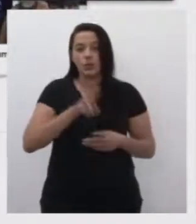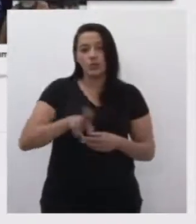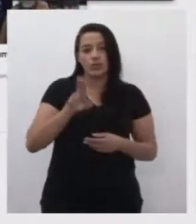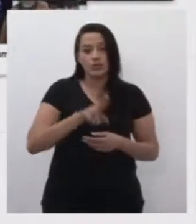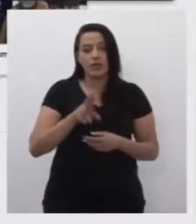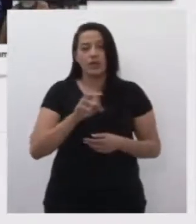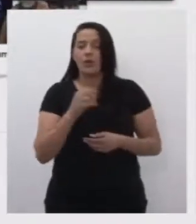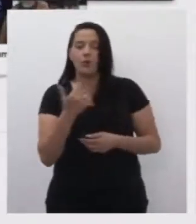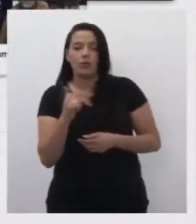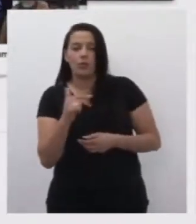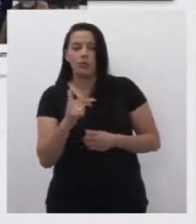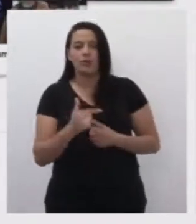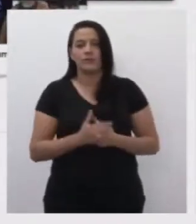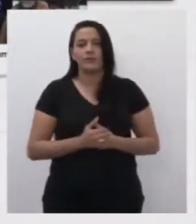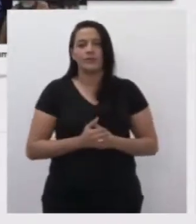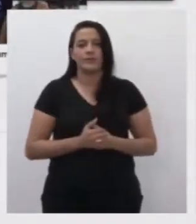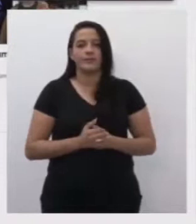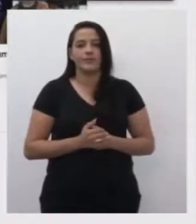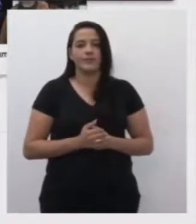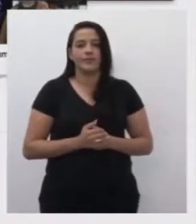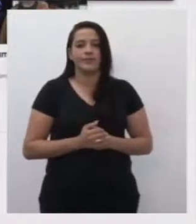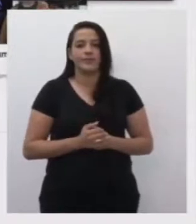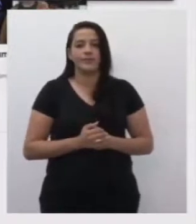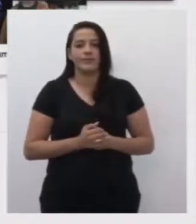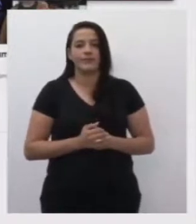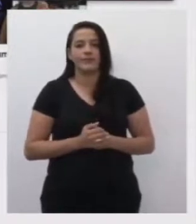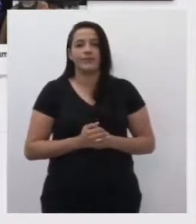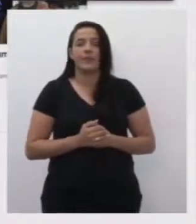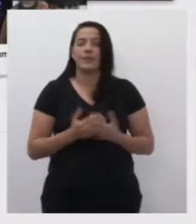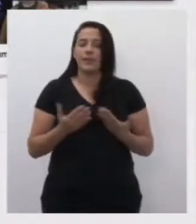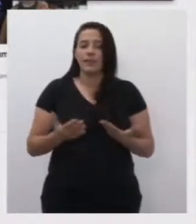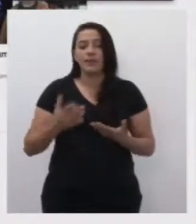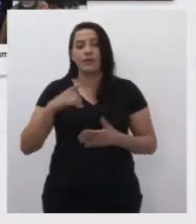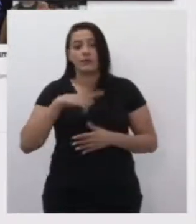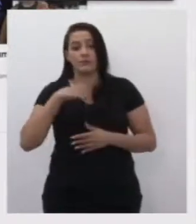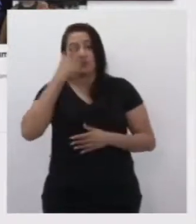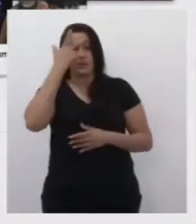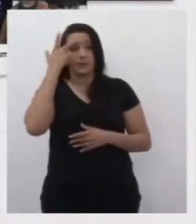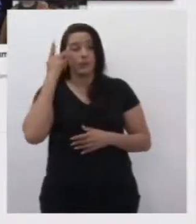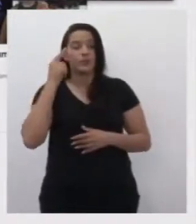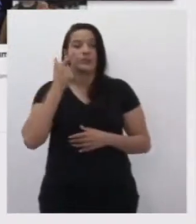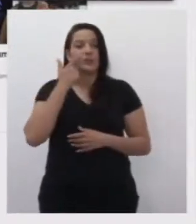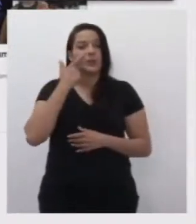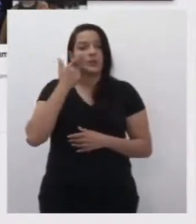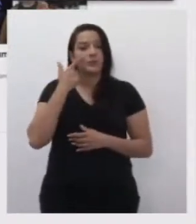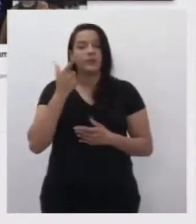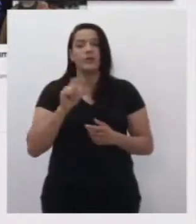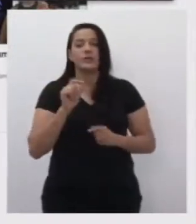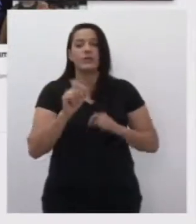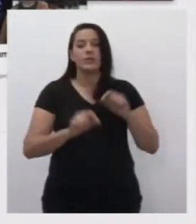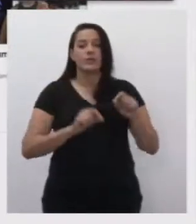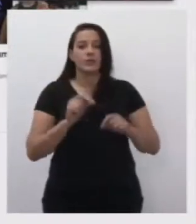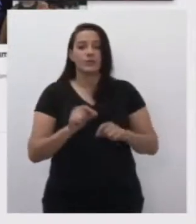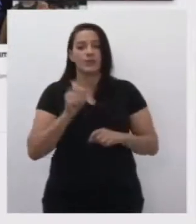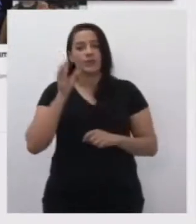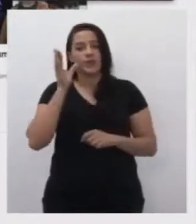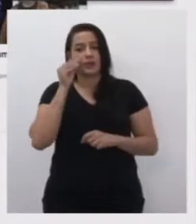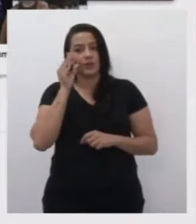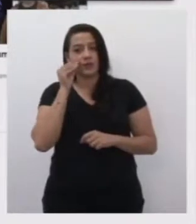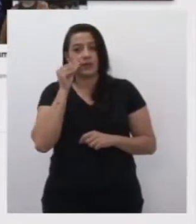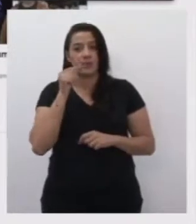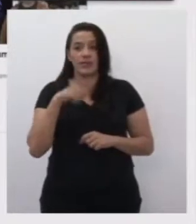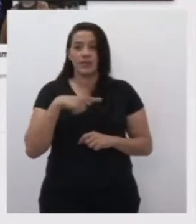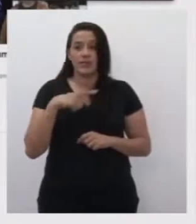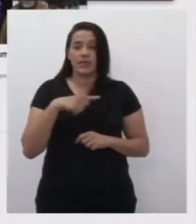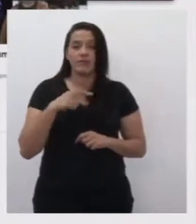Então, as pessoas estão olhando aqui, né? E uma curiosidade, assim, que eu vou até dizer que eu